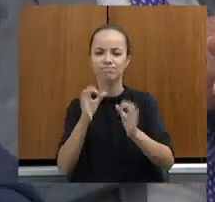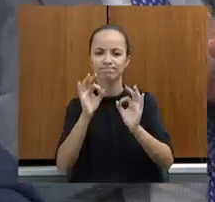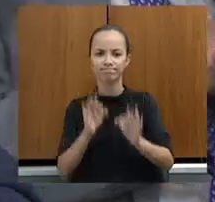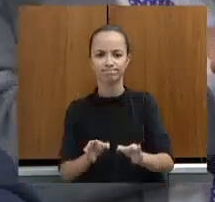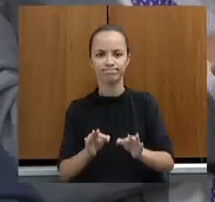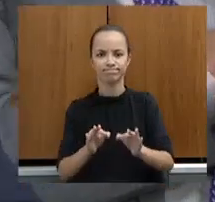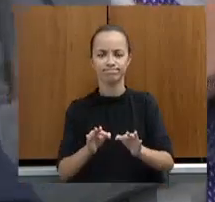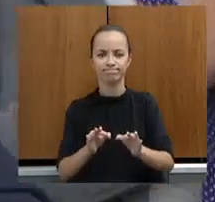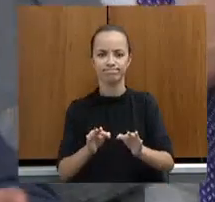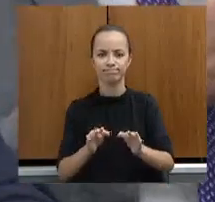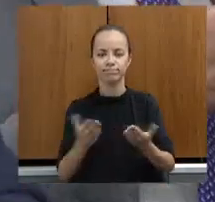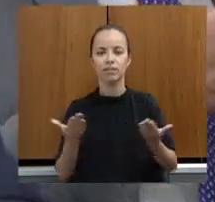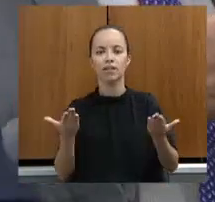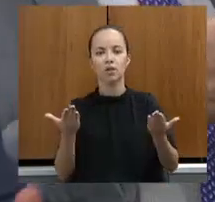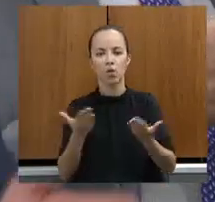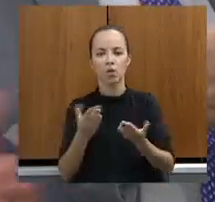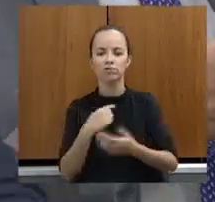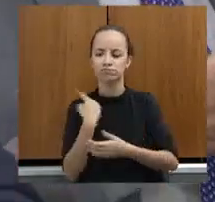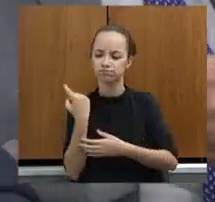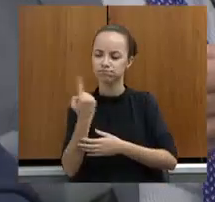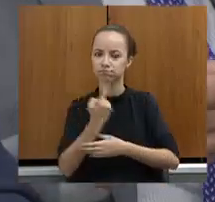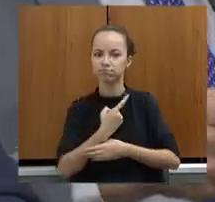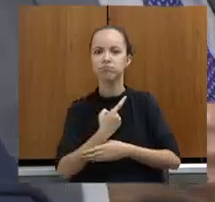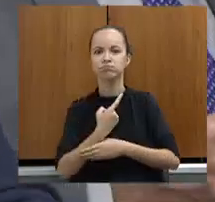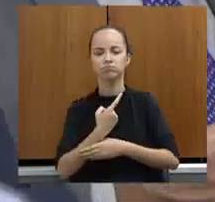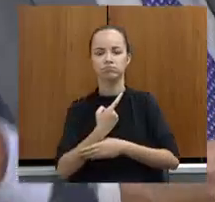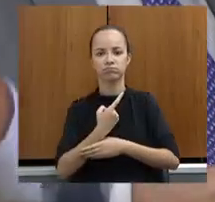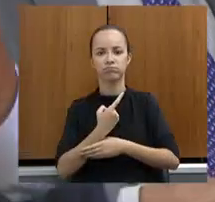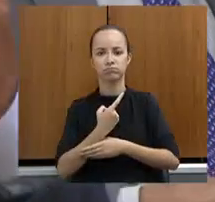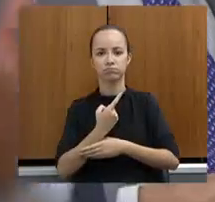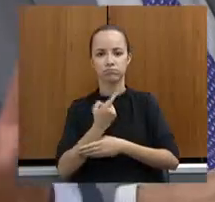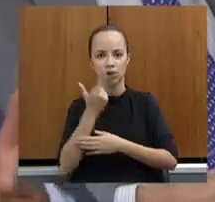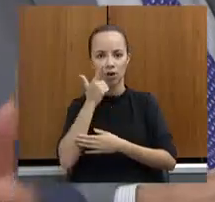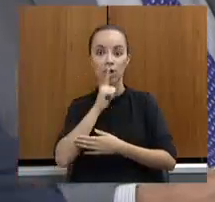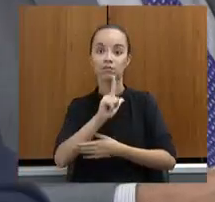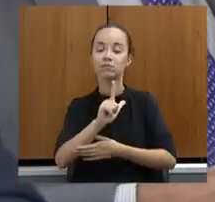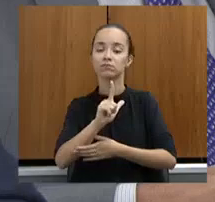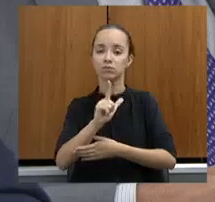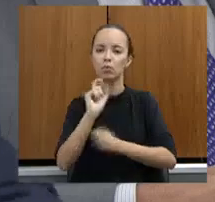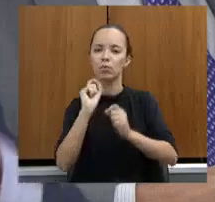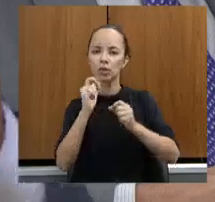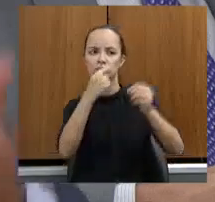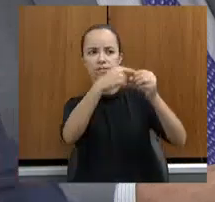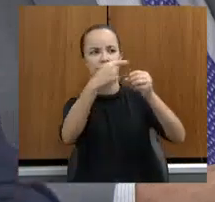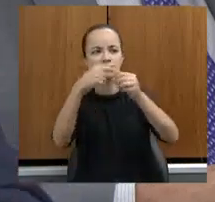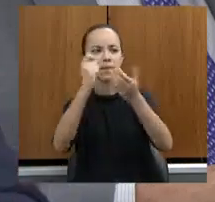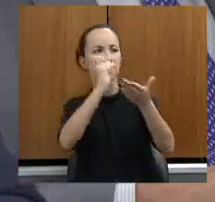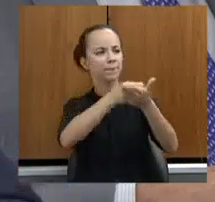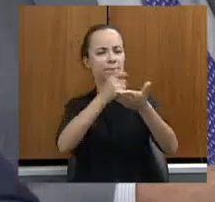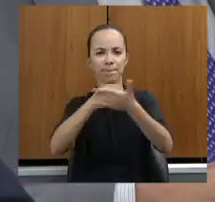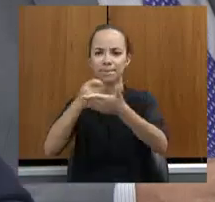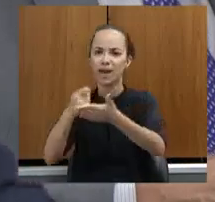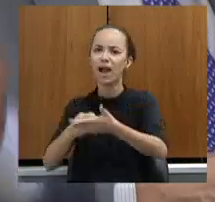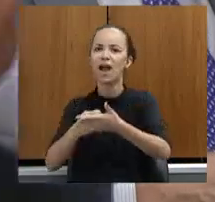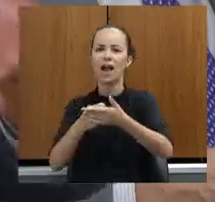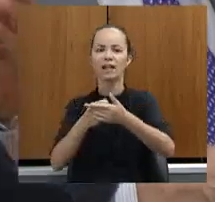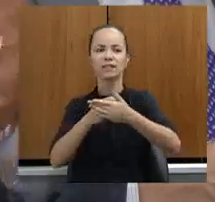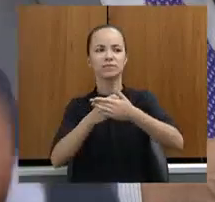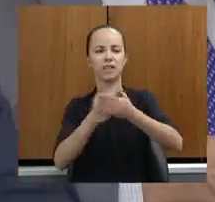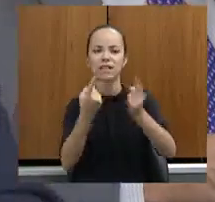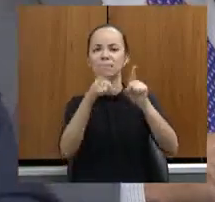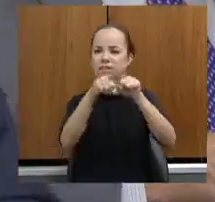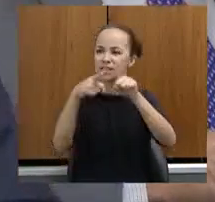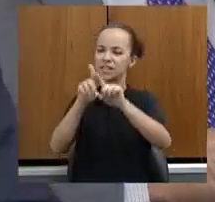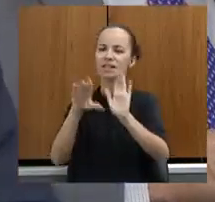para entrar inclusive nos eixos resgatamos inclusive municípios dos fornecedores e